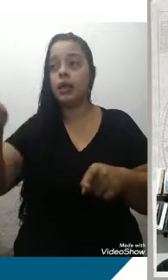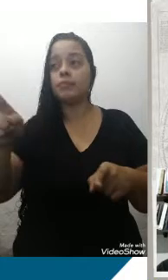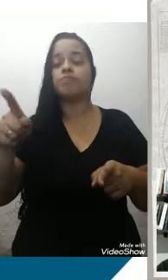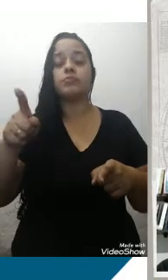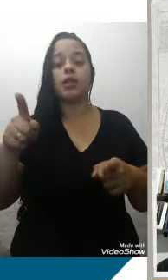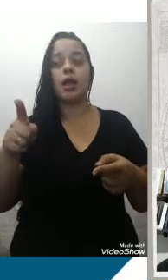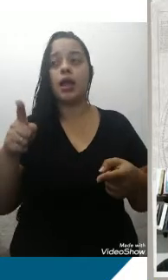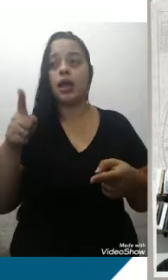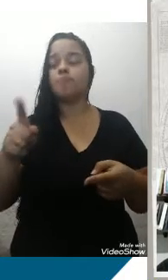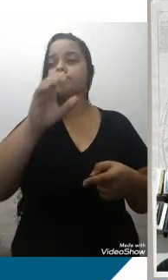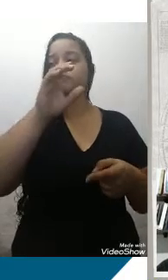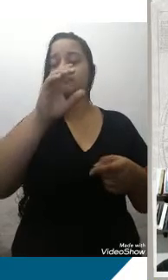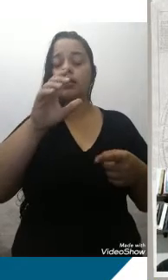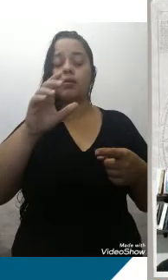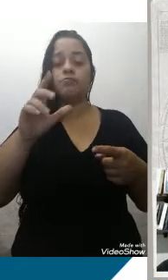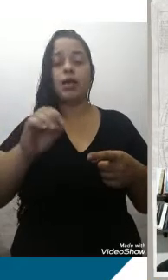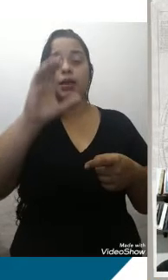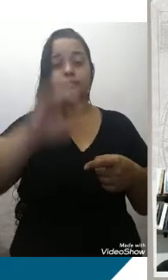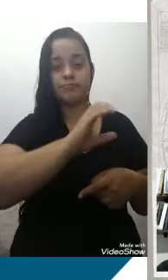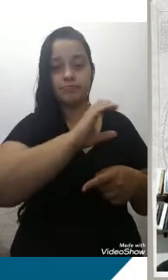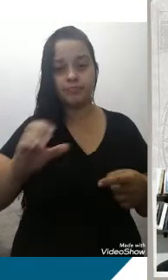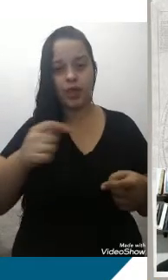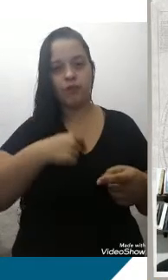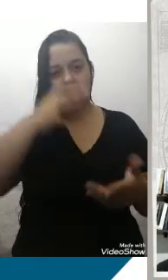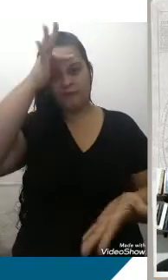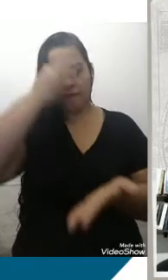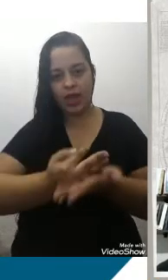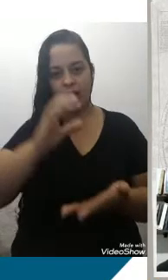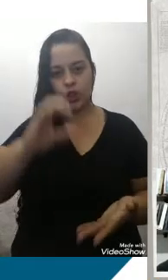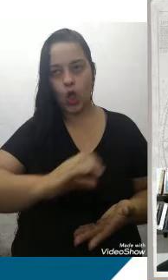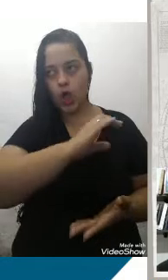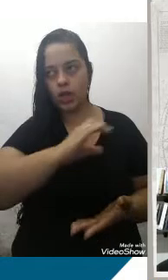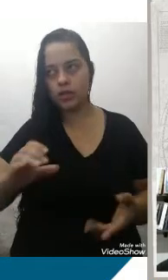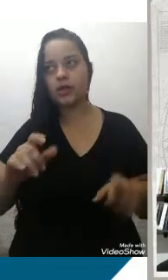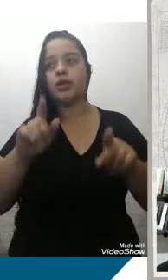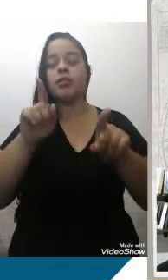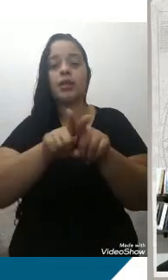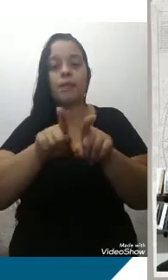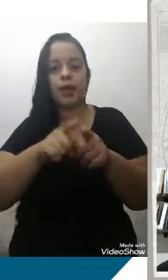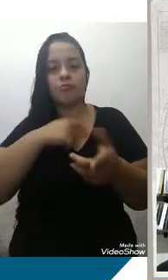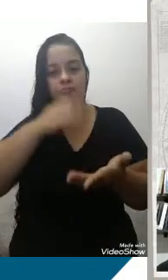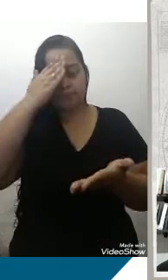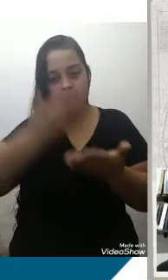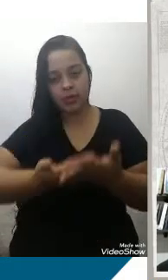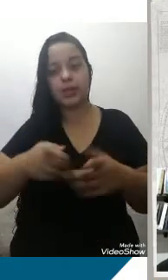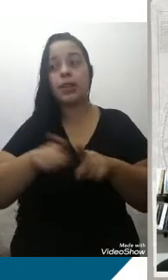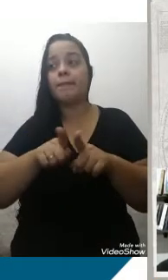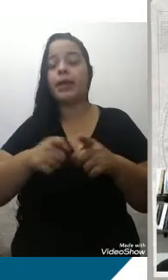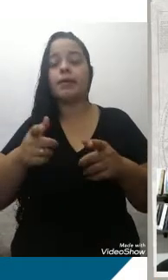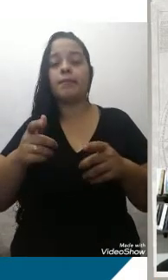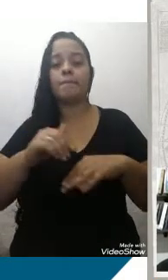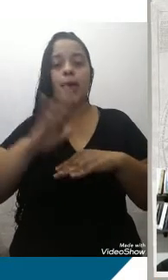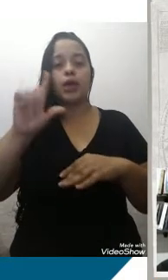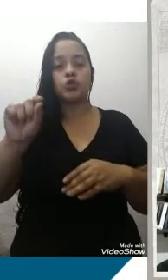fé católica e, de certa forma, a utilização para tentar negociar mais autonomia política. No